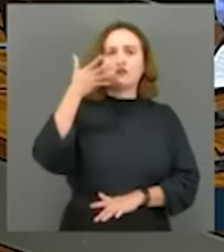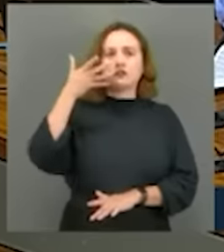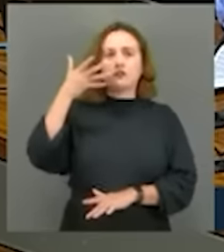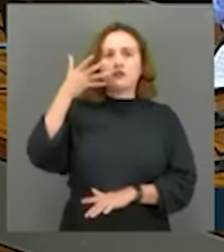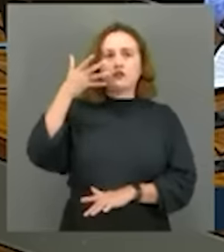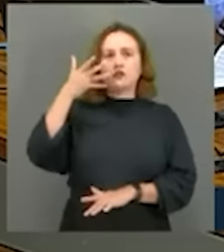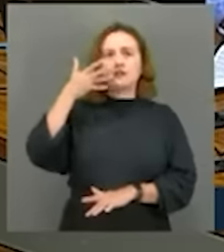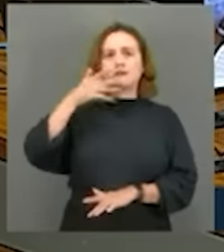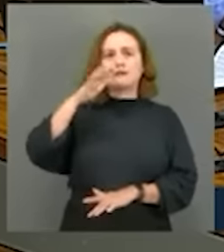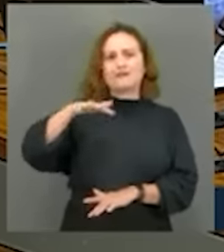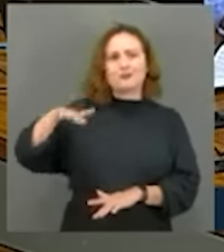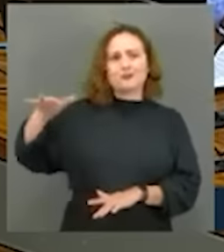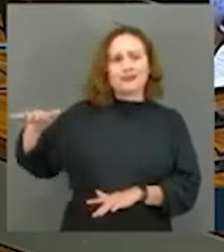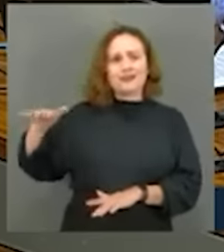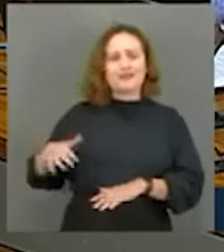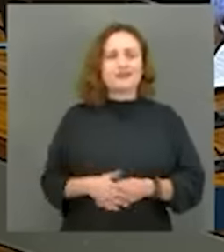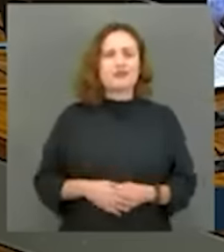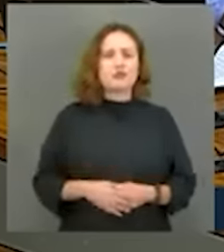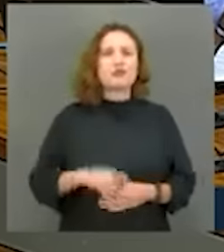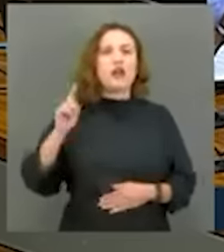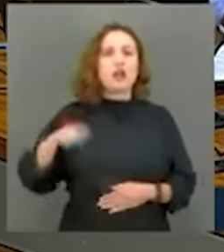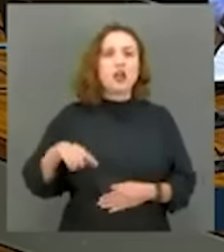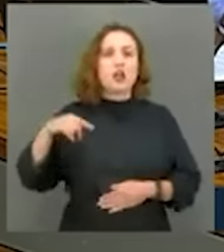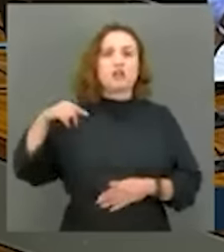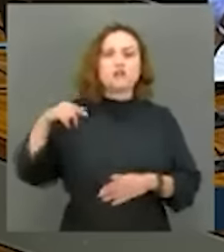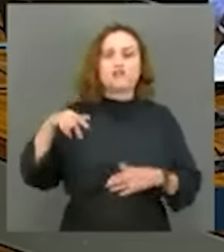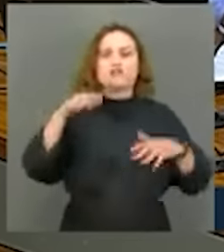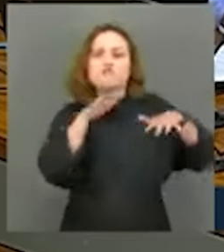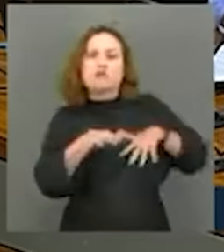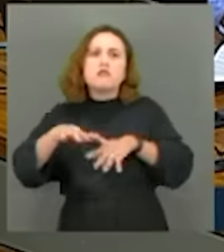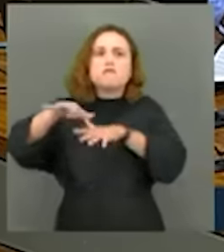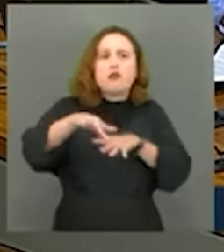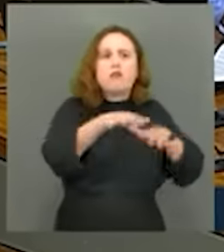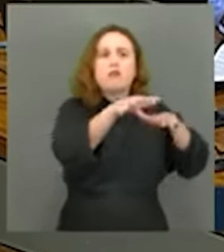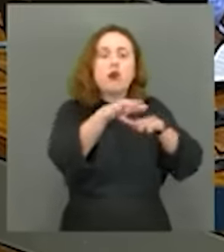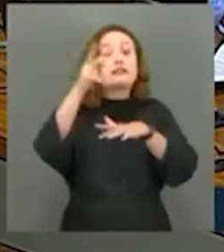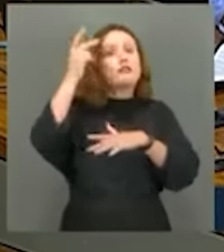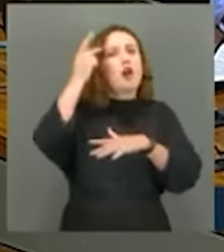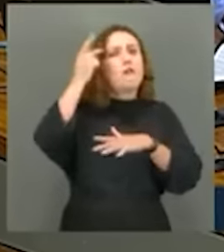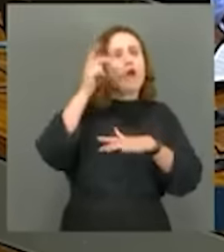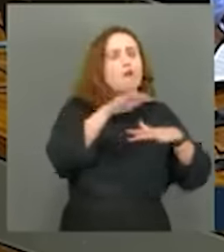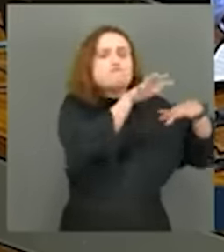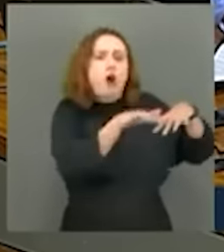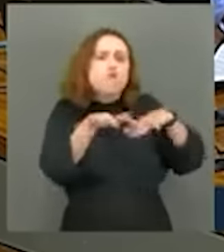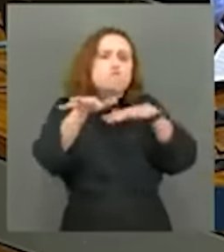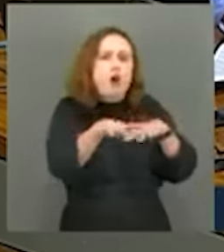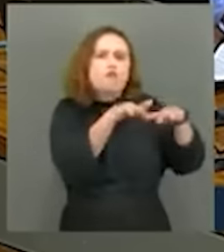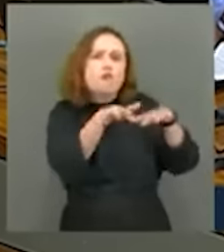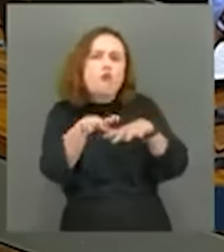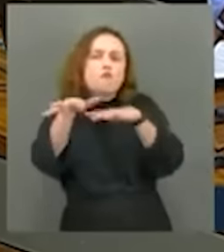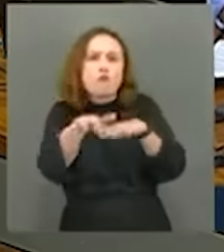quando andaram de São Paulo a Brasília é a influência no impit de